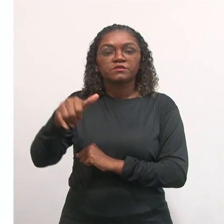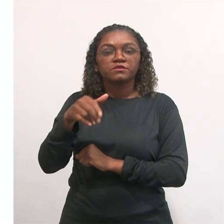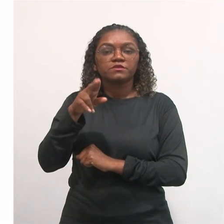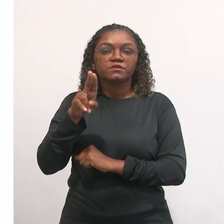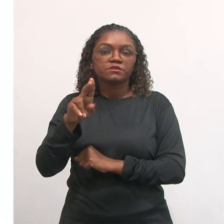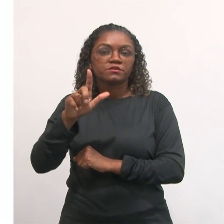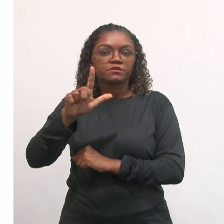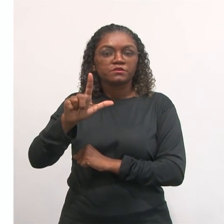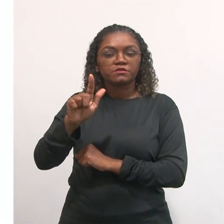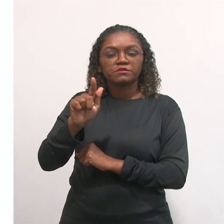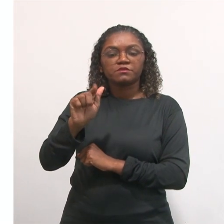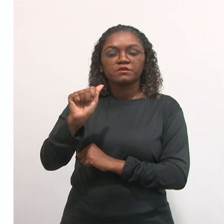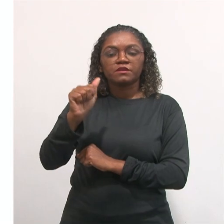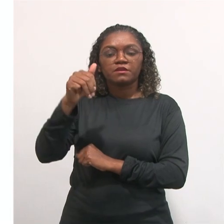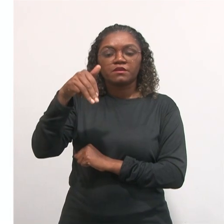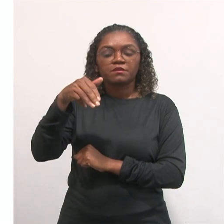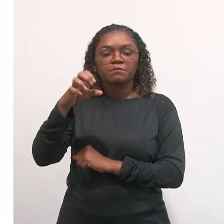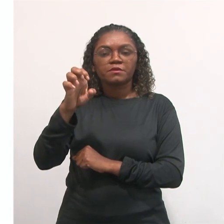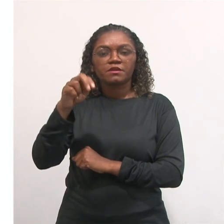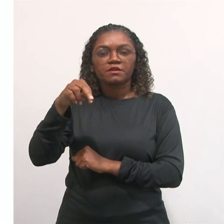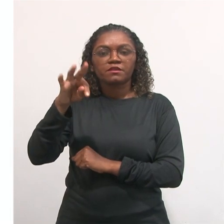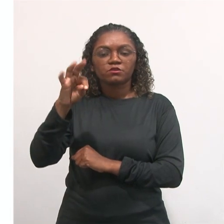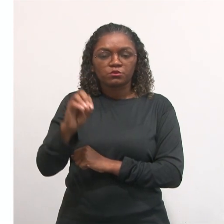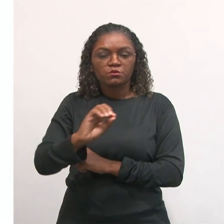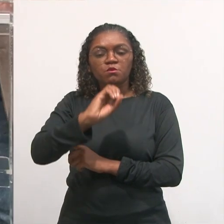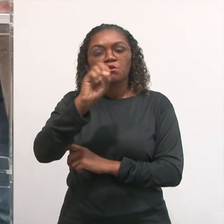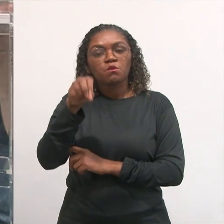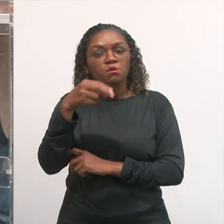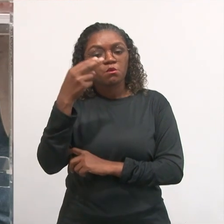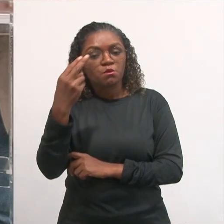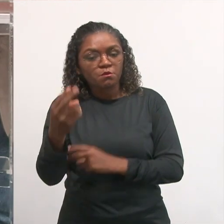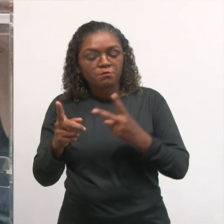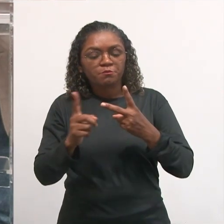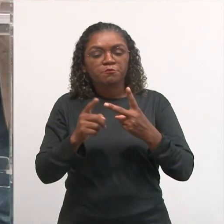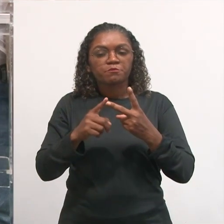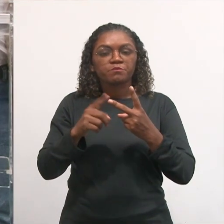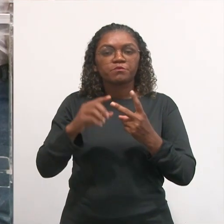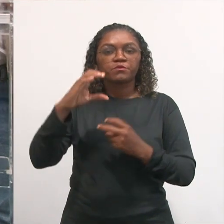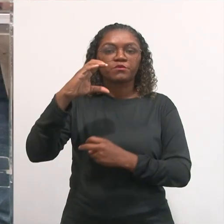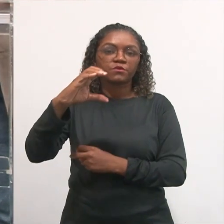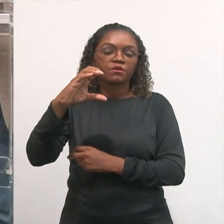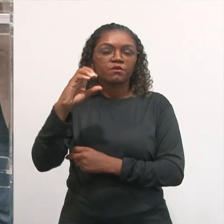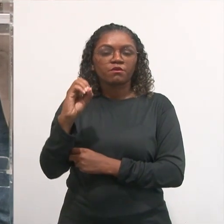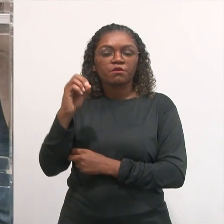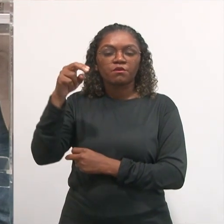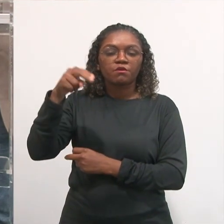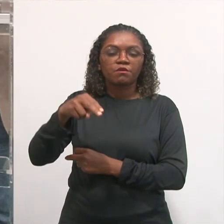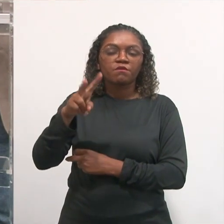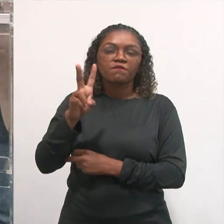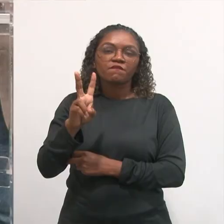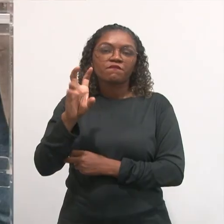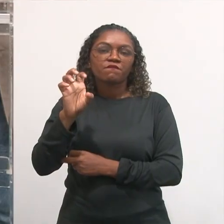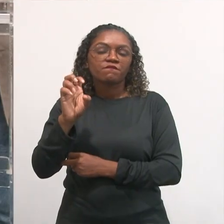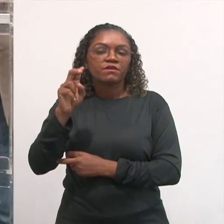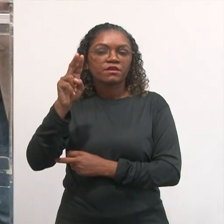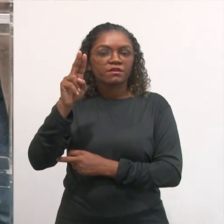por conveniência, né? Então, por conveniência. Então, por exemplo, estou fazendo uma pesquisa sobre